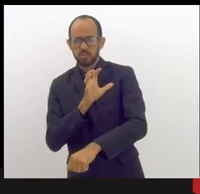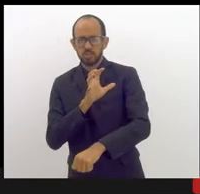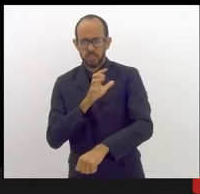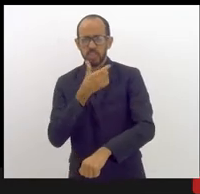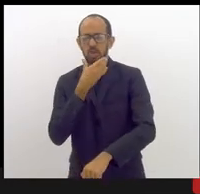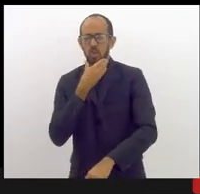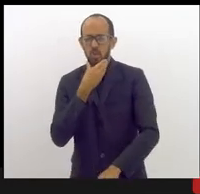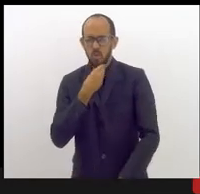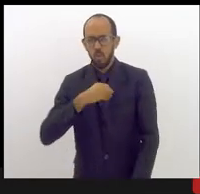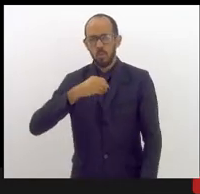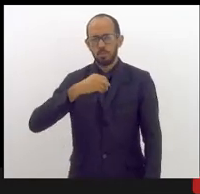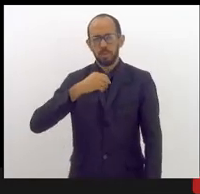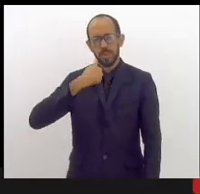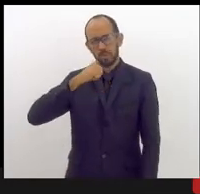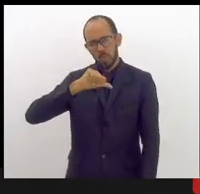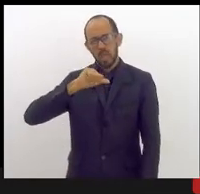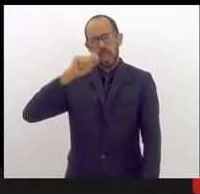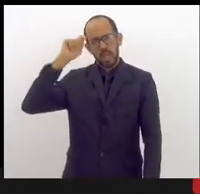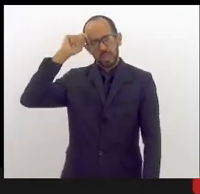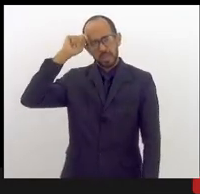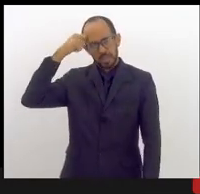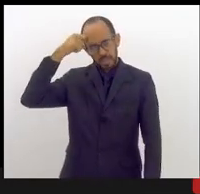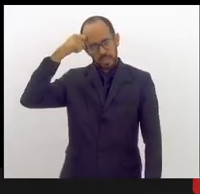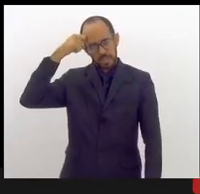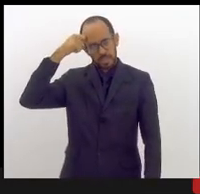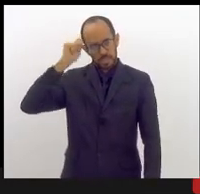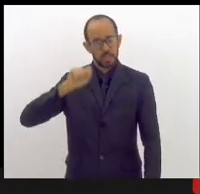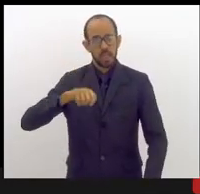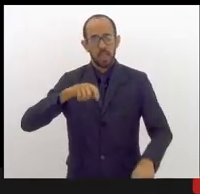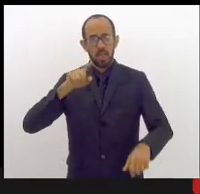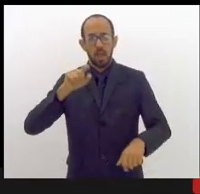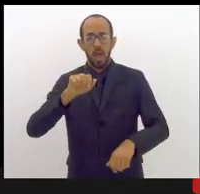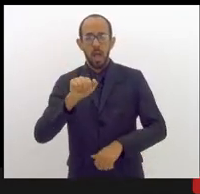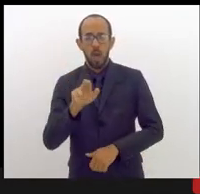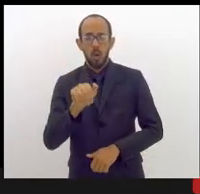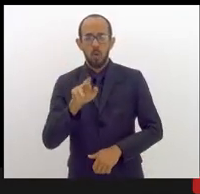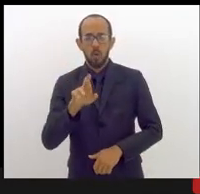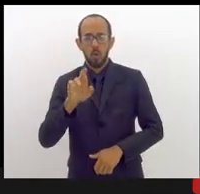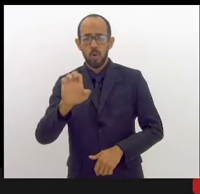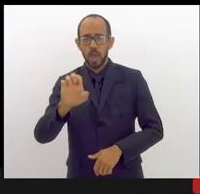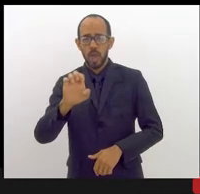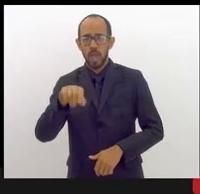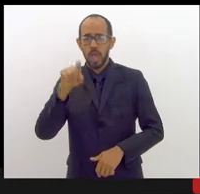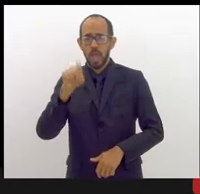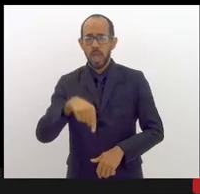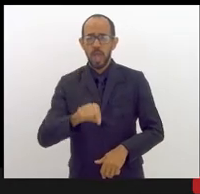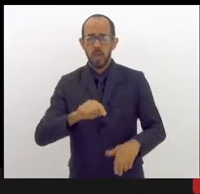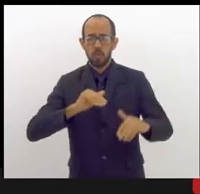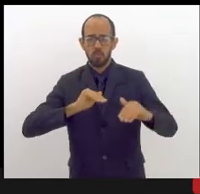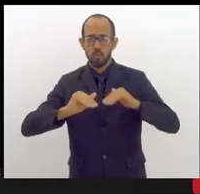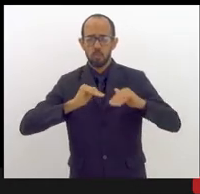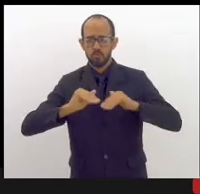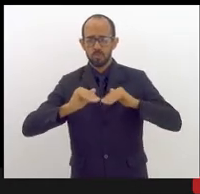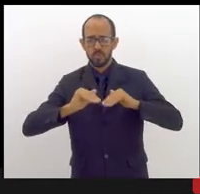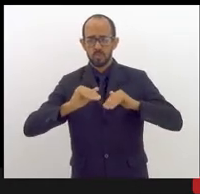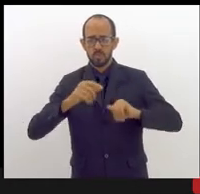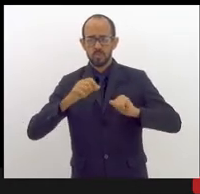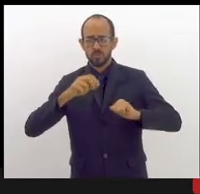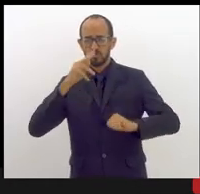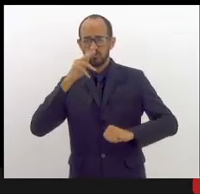negra brasileiro é um movimento é um movimento de força